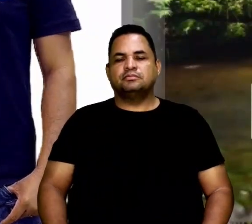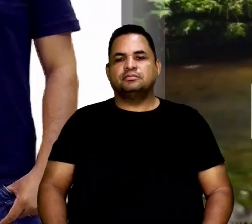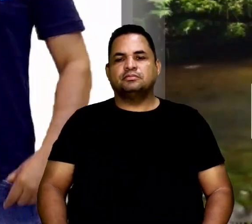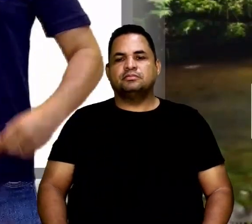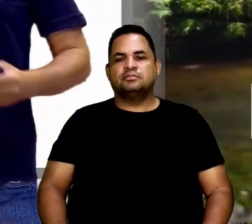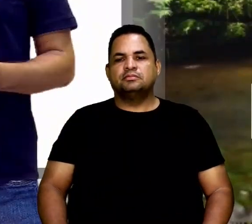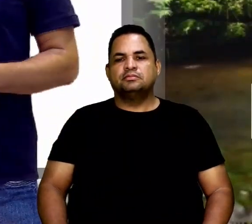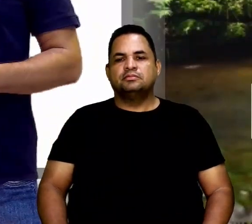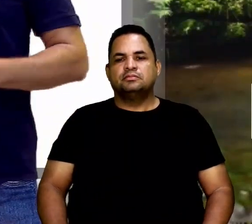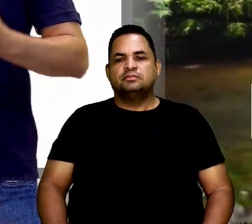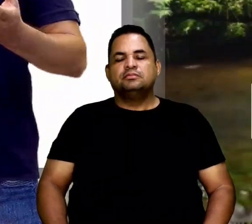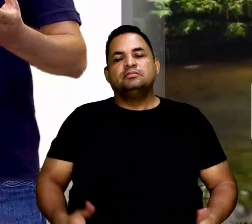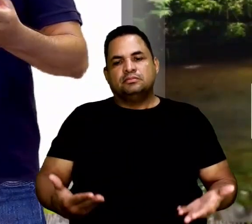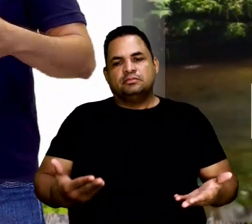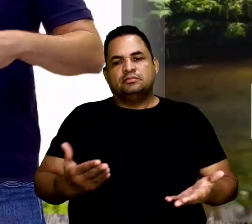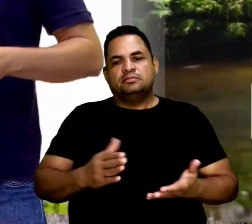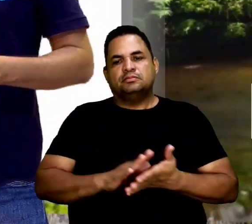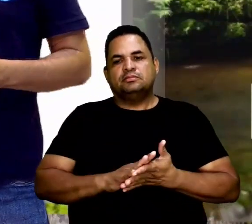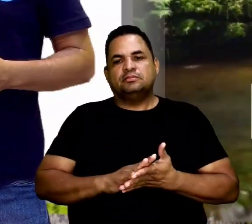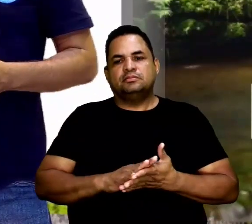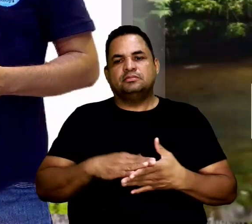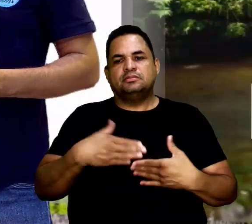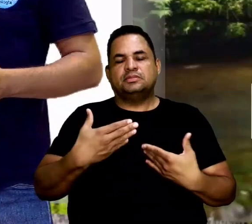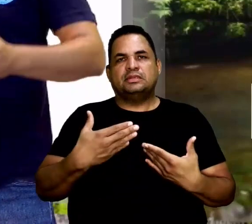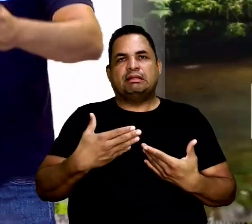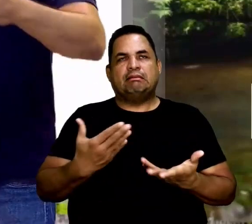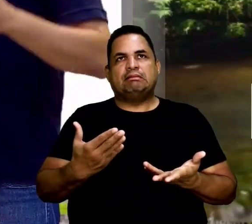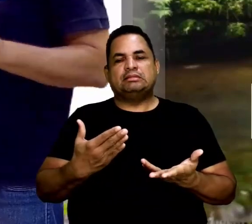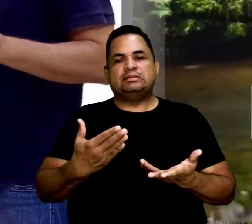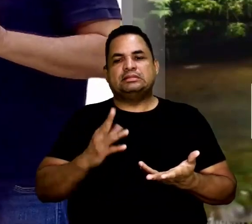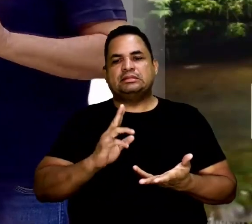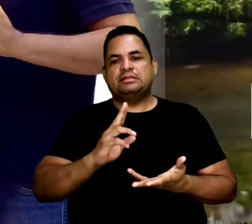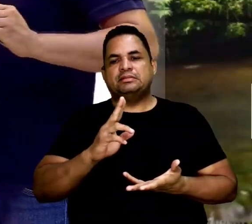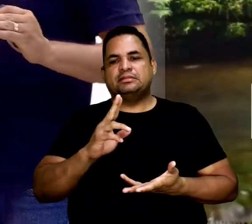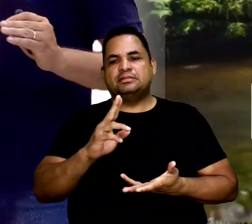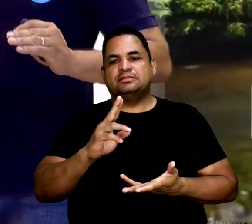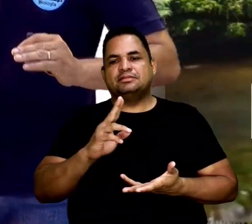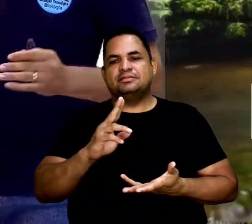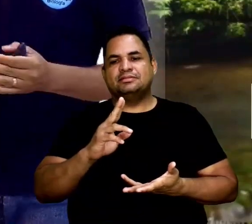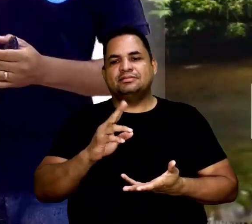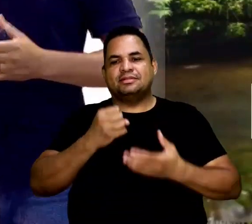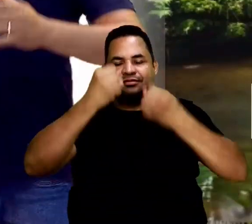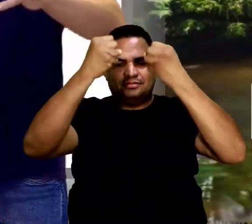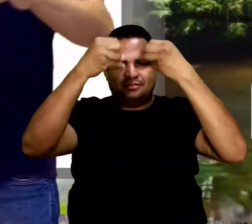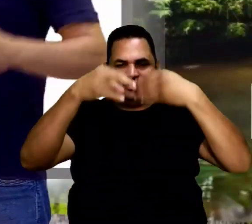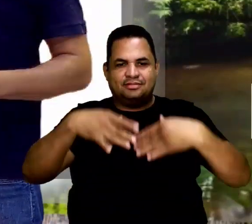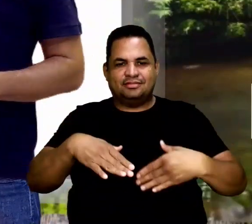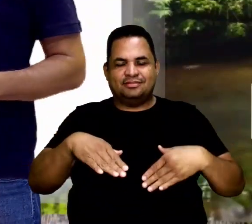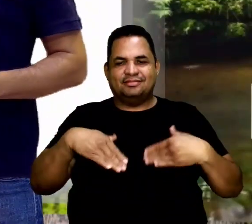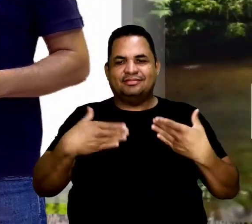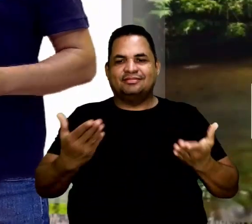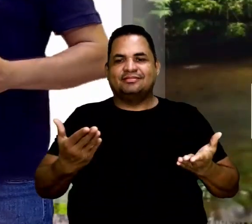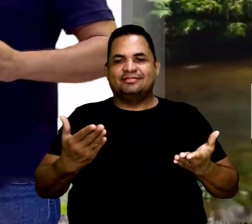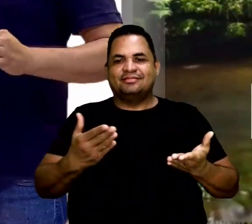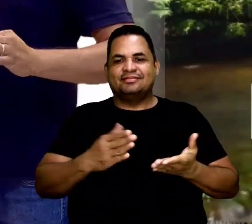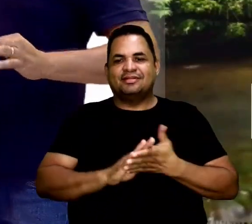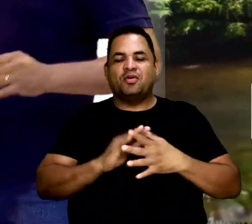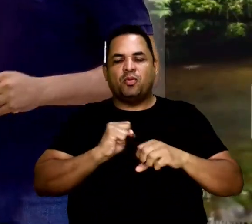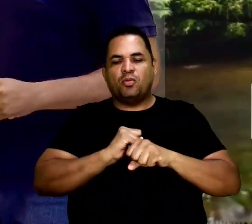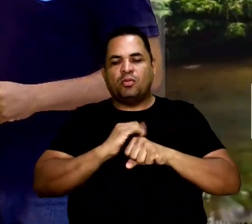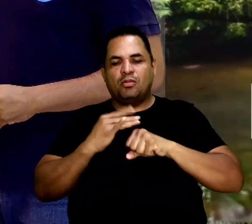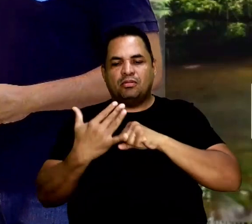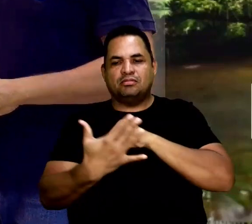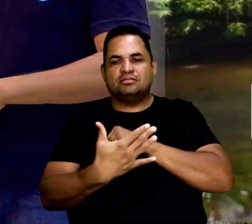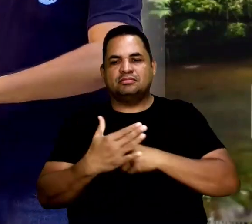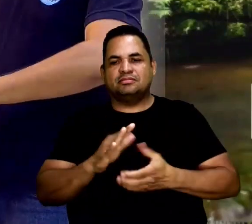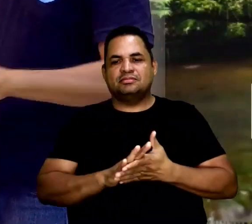entendeu? Agora, é claro, não quero dizer que, então quer dizer que se eu tiver, agora eu tenho que explicar isso. Agora, na época de Covid, então quer dizer que se eu não tiver